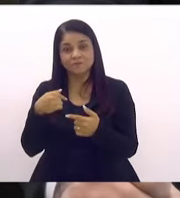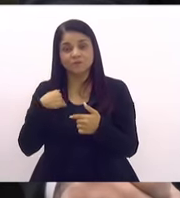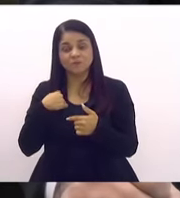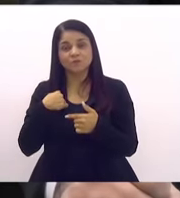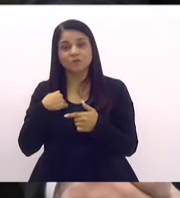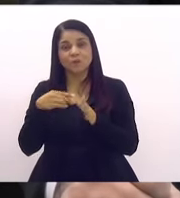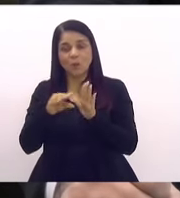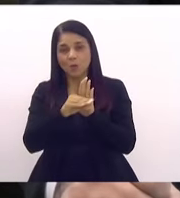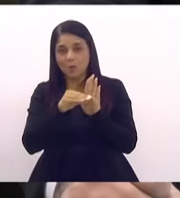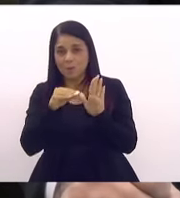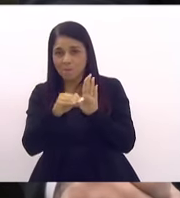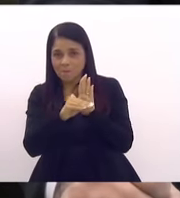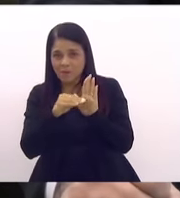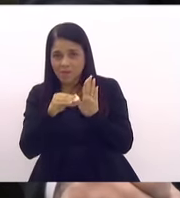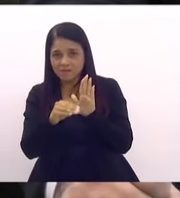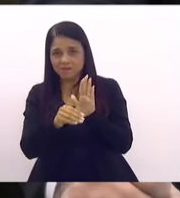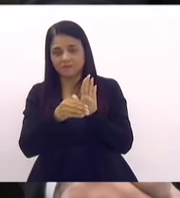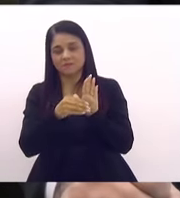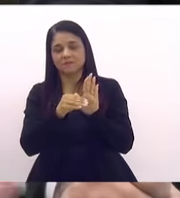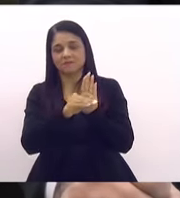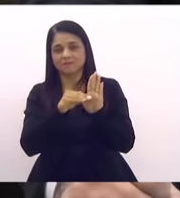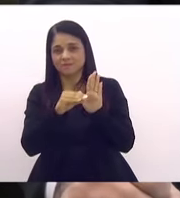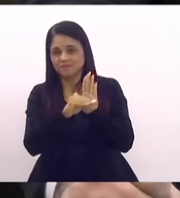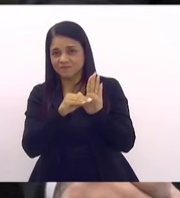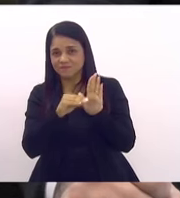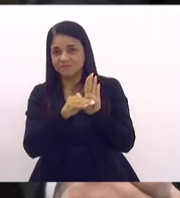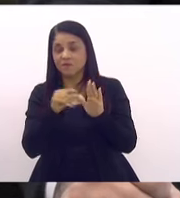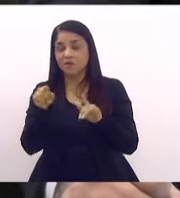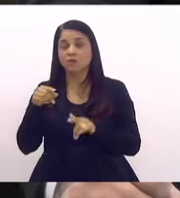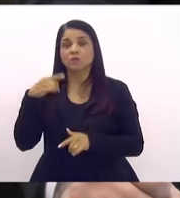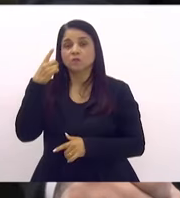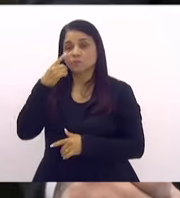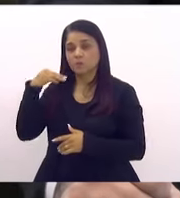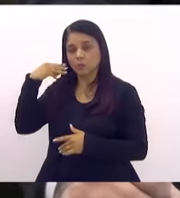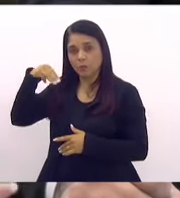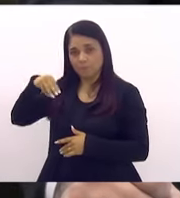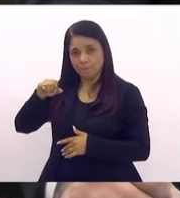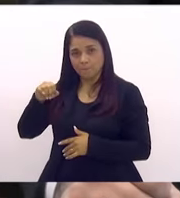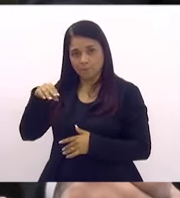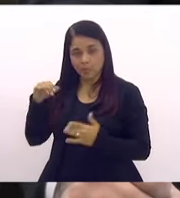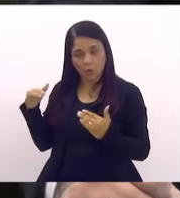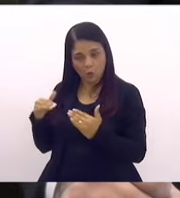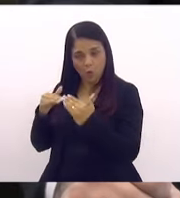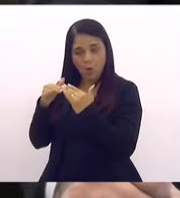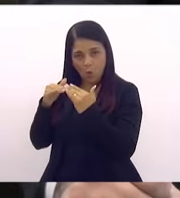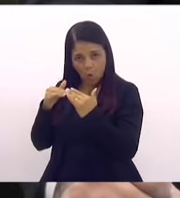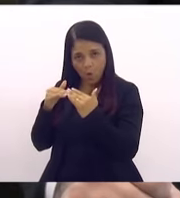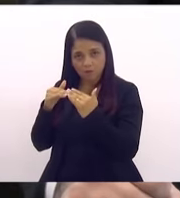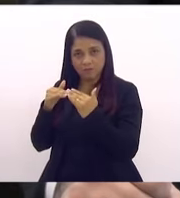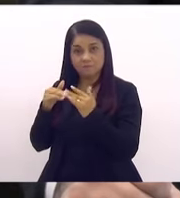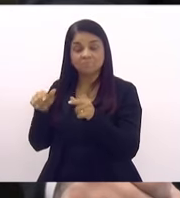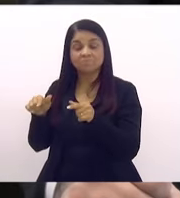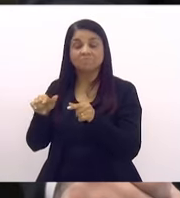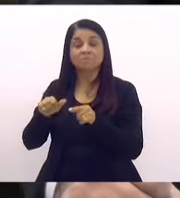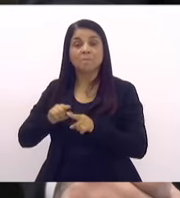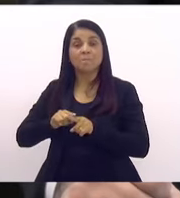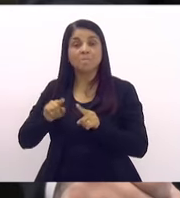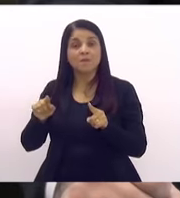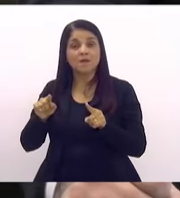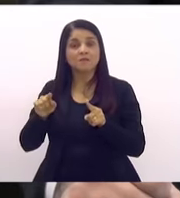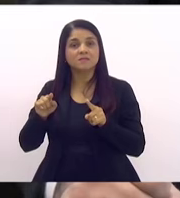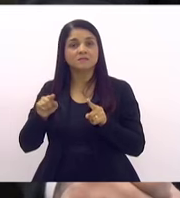fiz essas emendas, não é, e aí o deputado Mink concorda em parte com elas, não é, mas